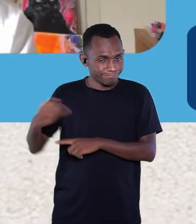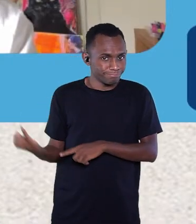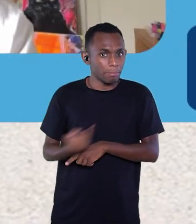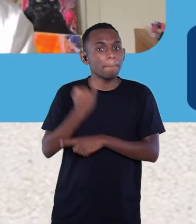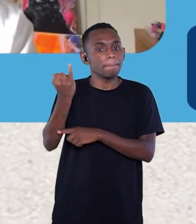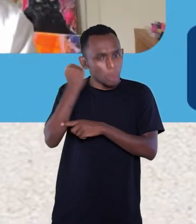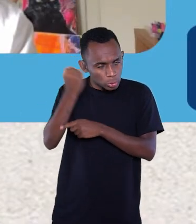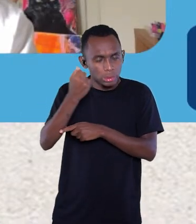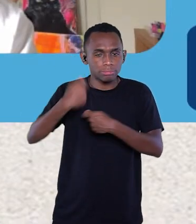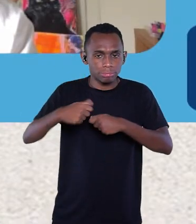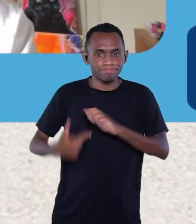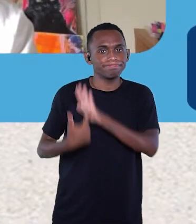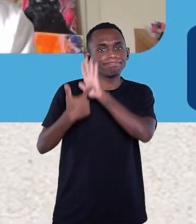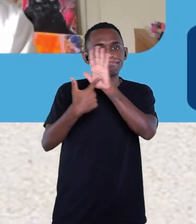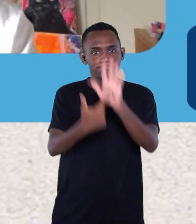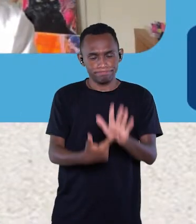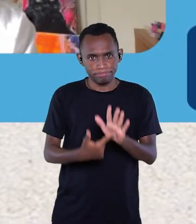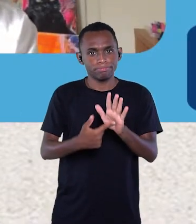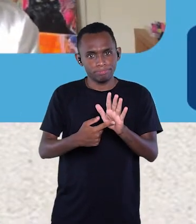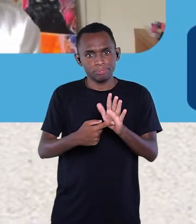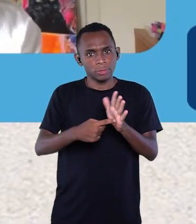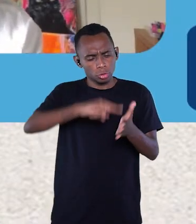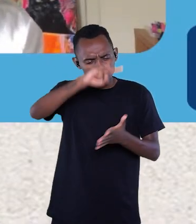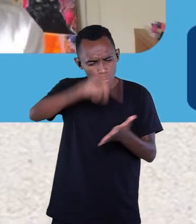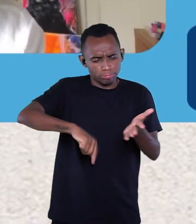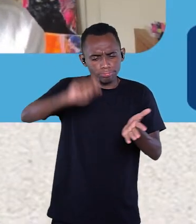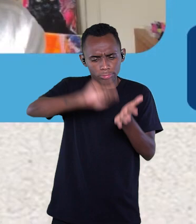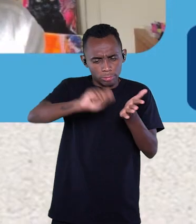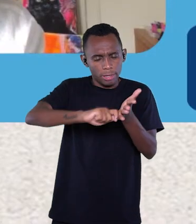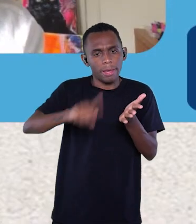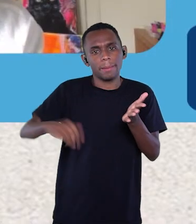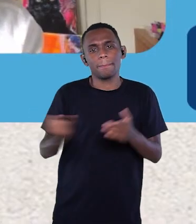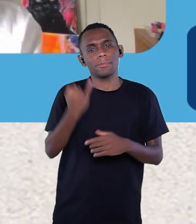importante e necessário de trazer, de documentar, né, Leine?